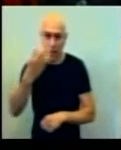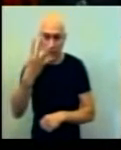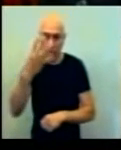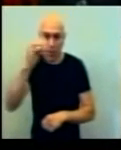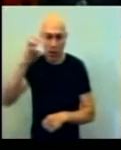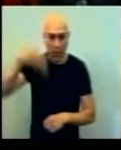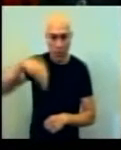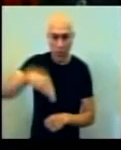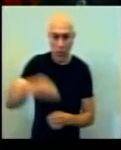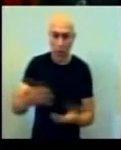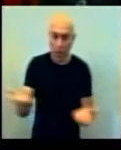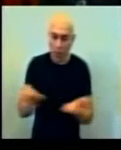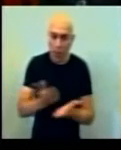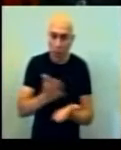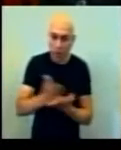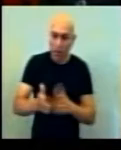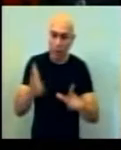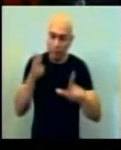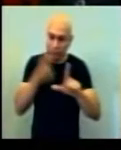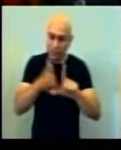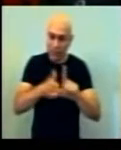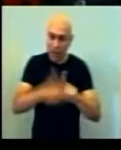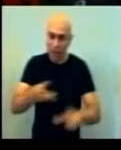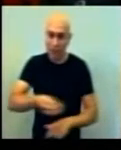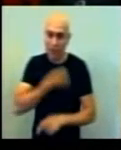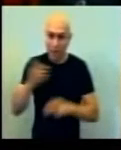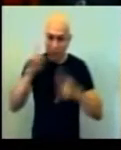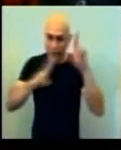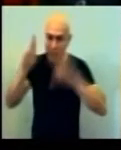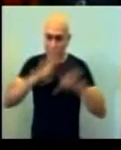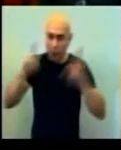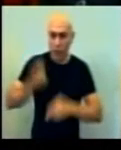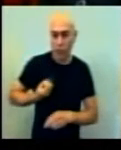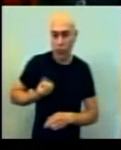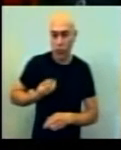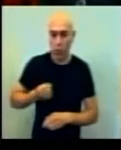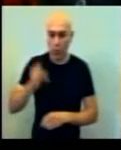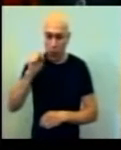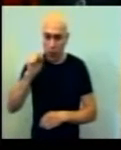agora essa que é a transmissão ao vivo de número 84.